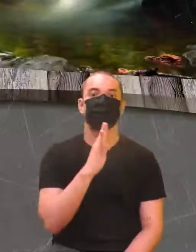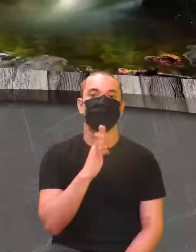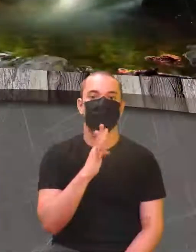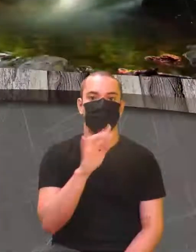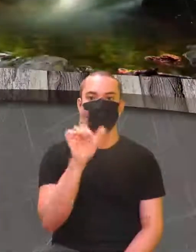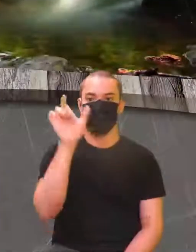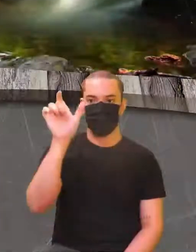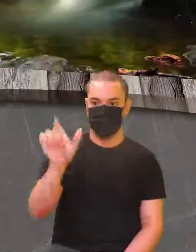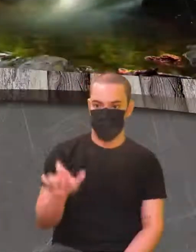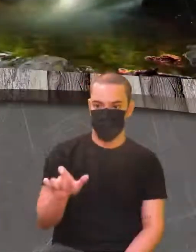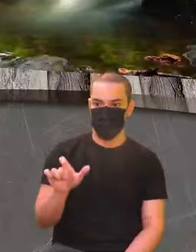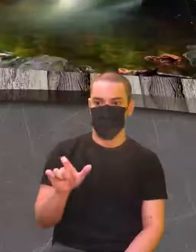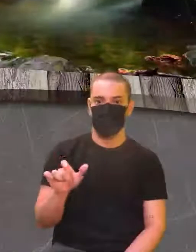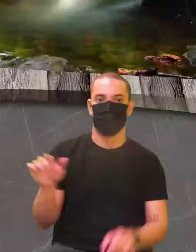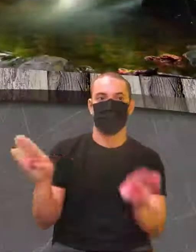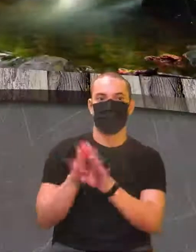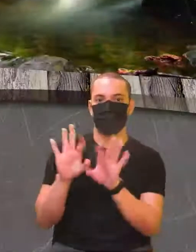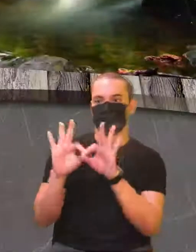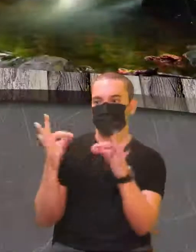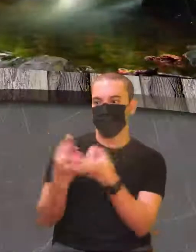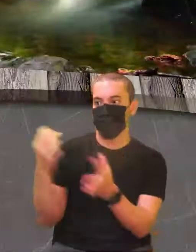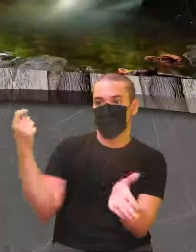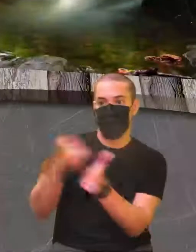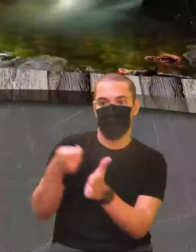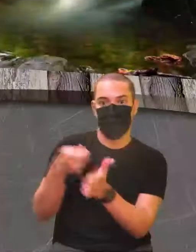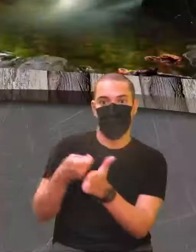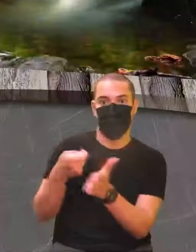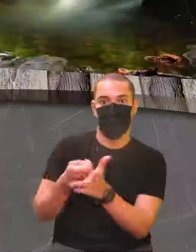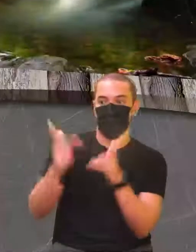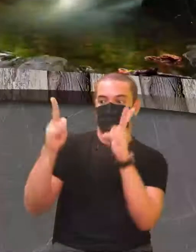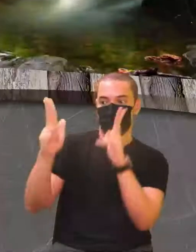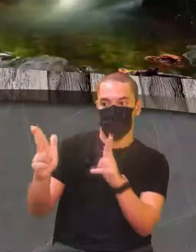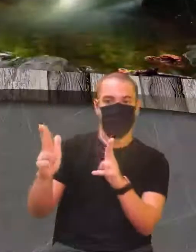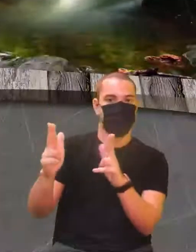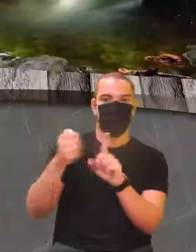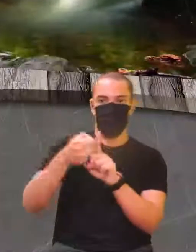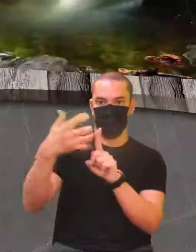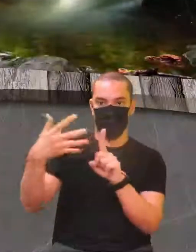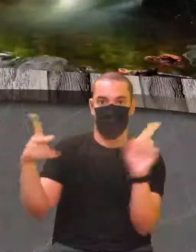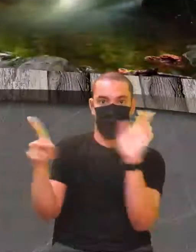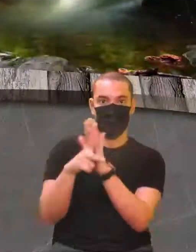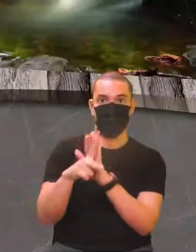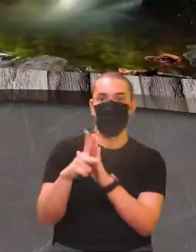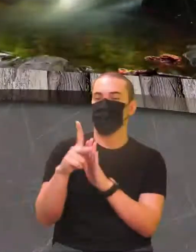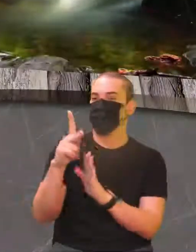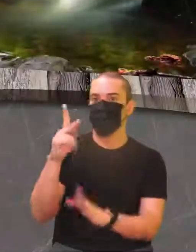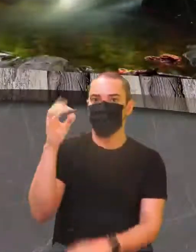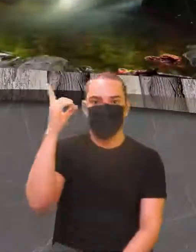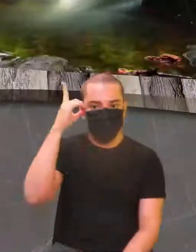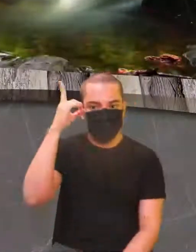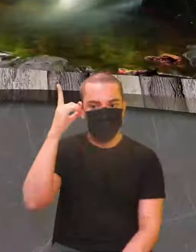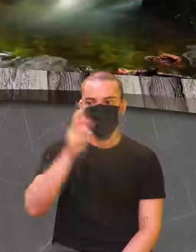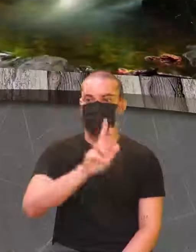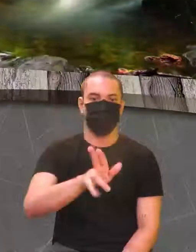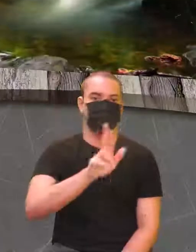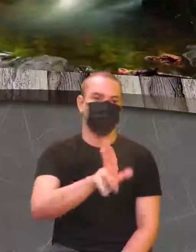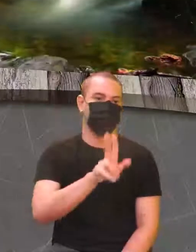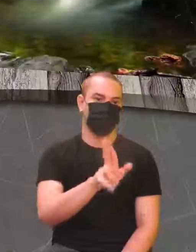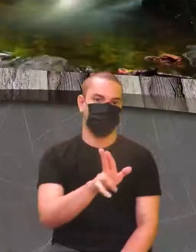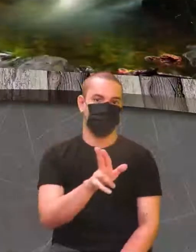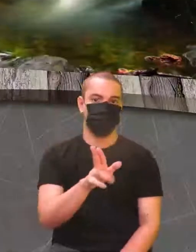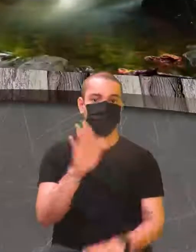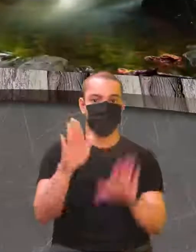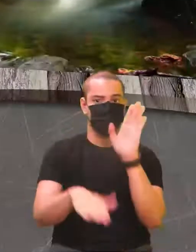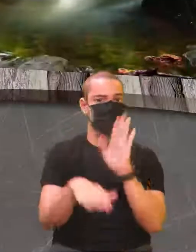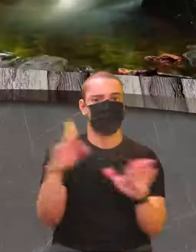alguém, que alguém na família é obrigado a ter tido essa mesma síndrome. Não, tem coisas que acontecem ali aleatoriamente, entendeu? E que